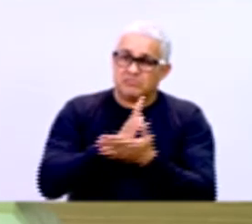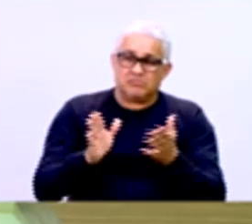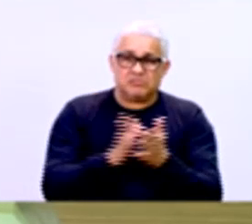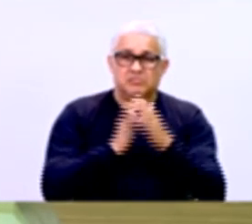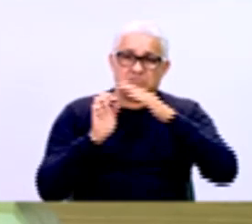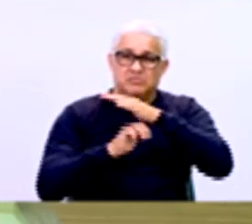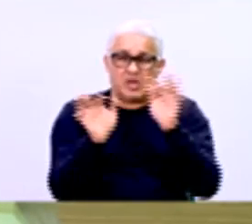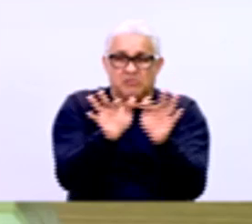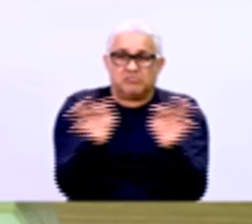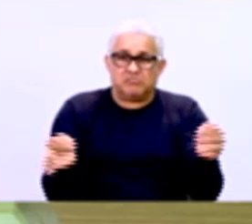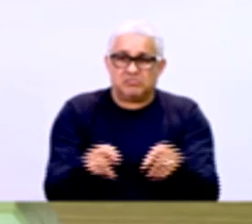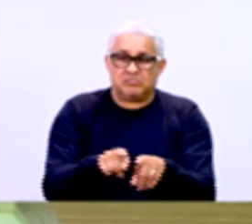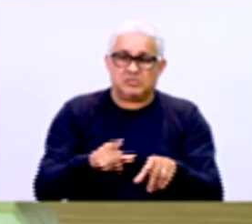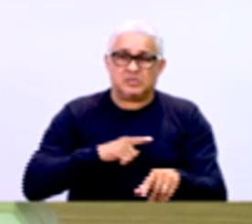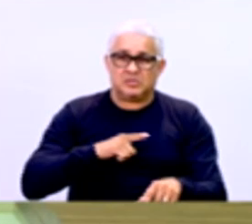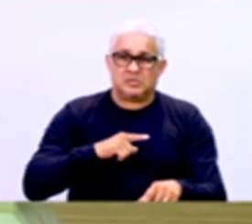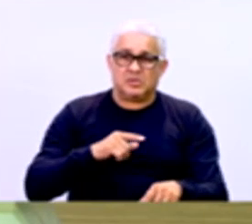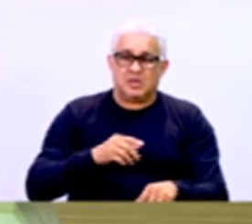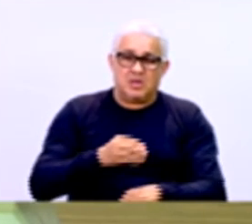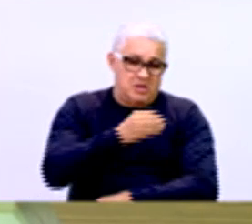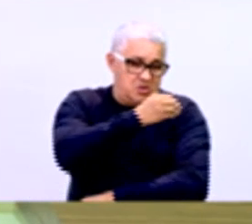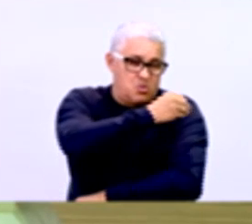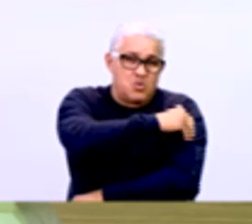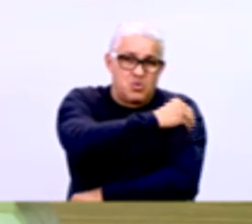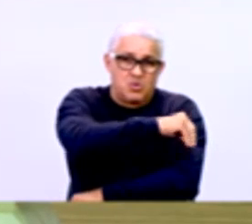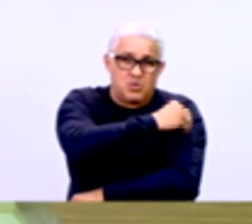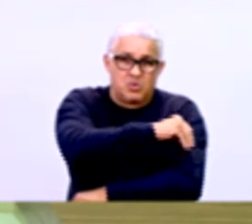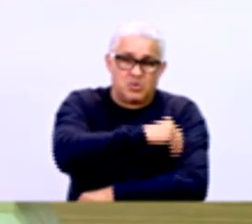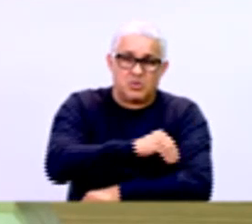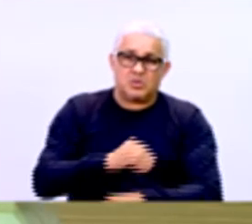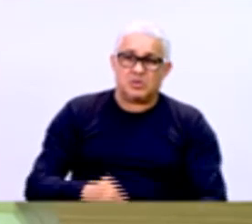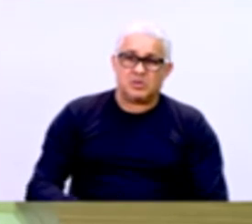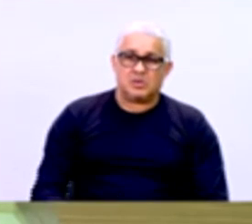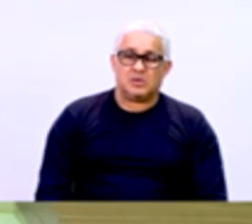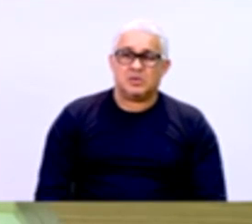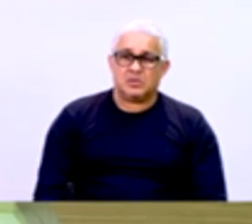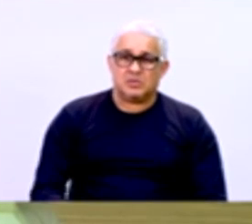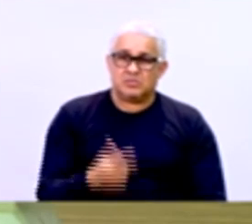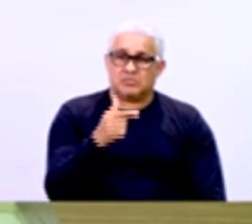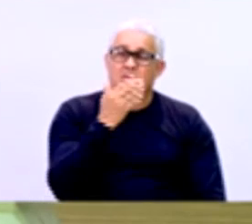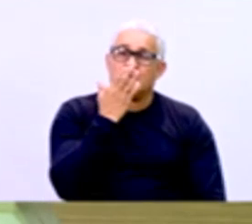por exemplo, que produzem algodão sem tintura, a cor deles